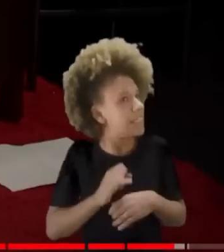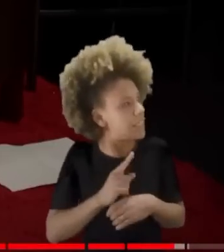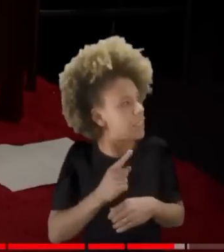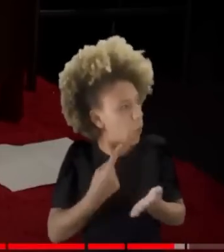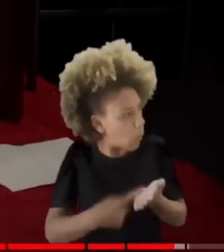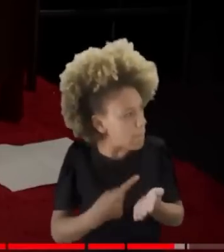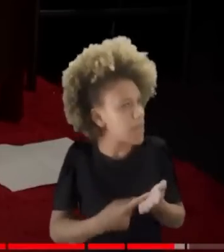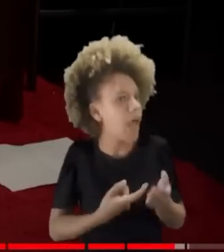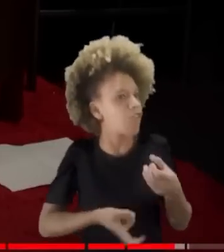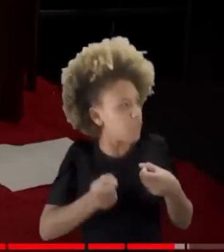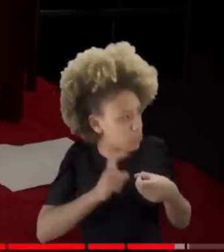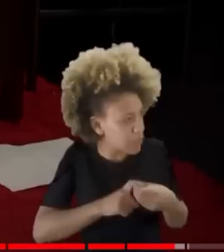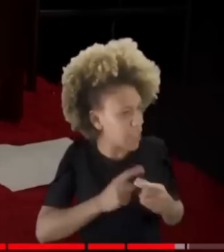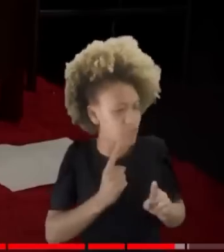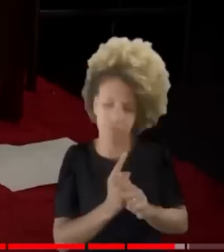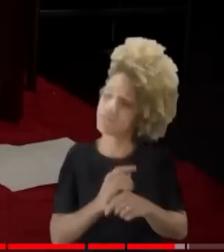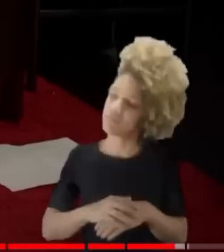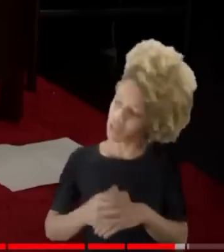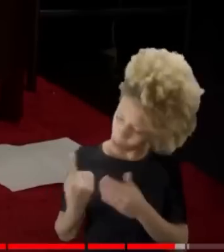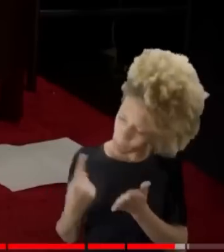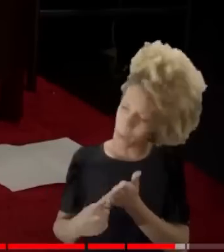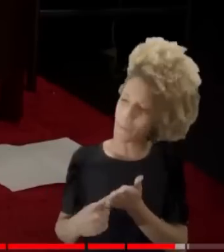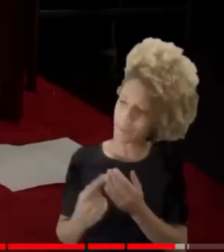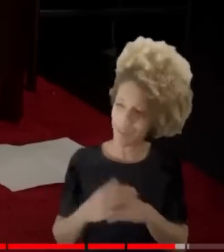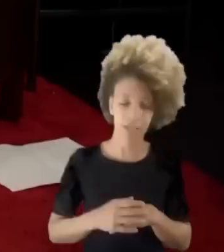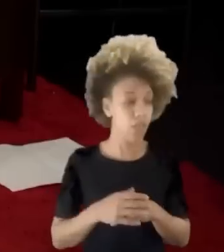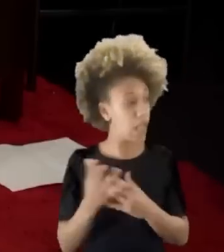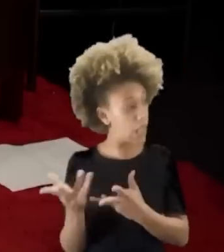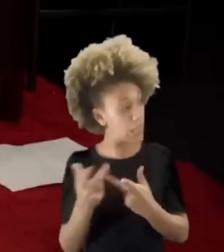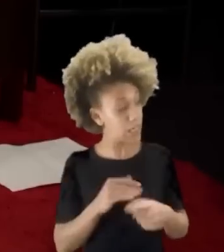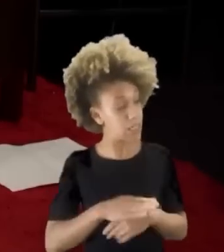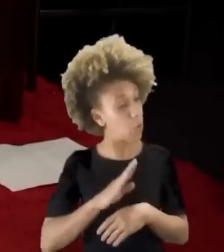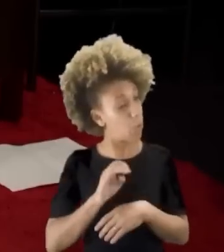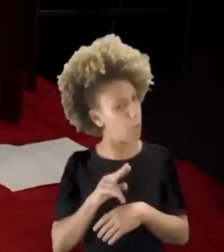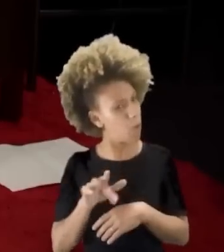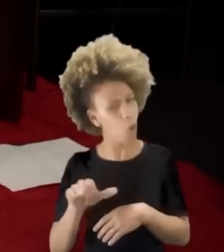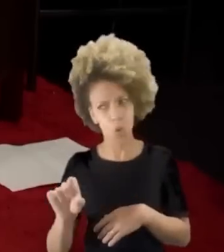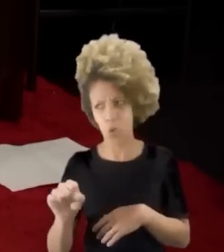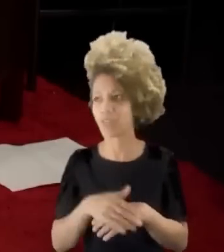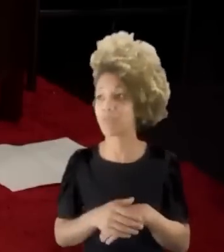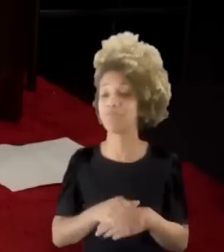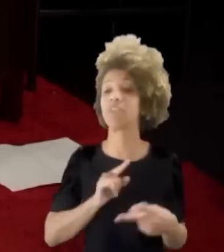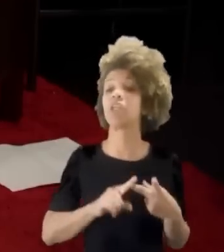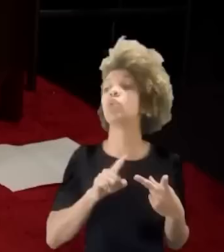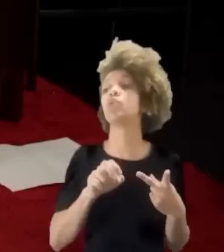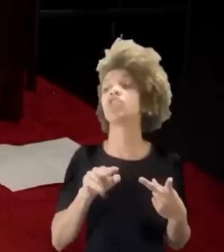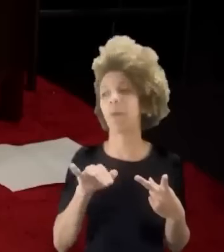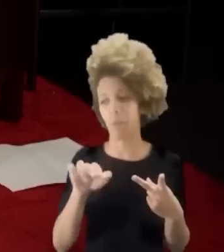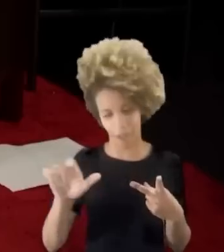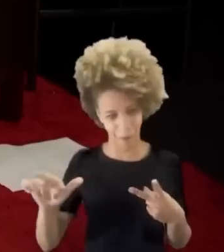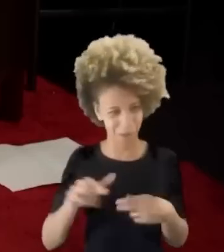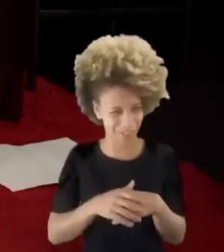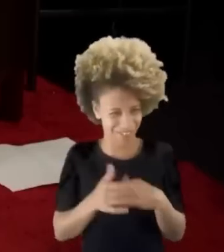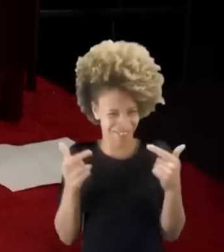se puder um dia de combinar de você voltar sei lá fazer bolos trazer o bolo